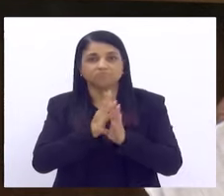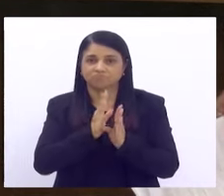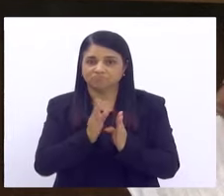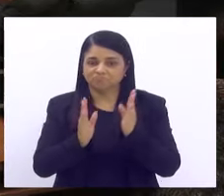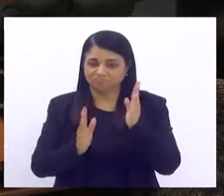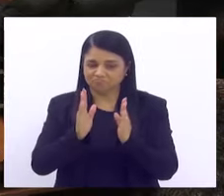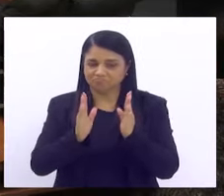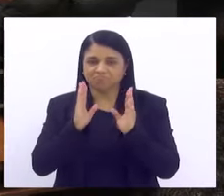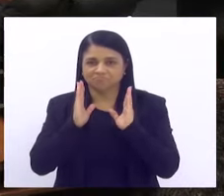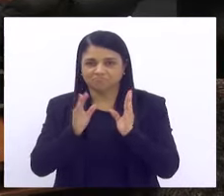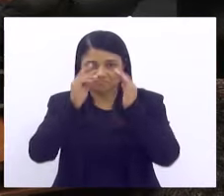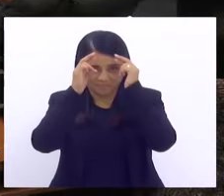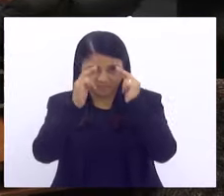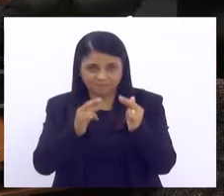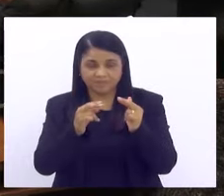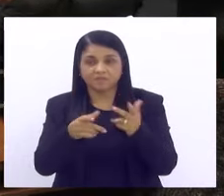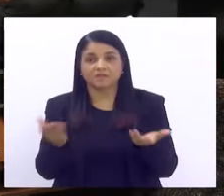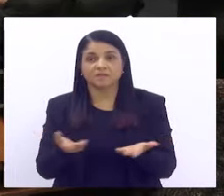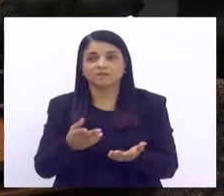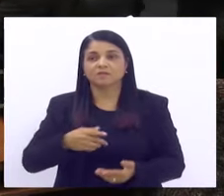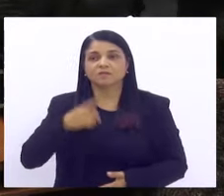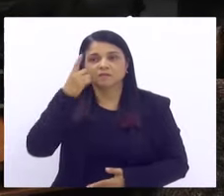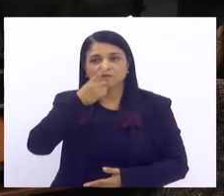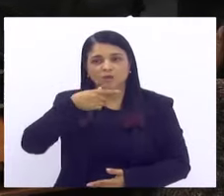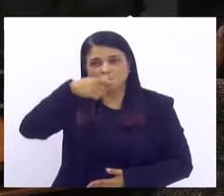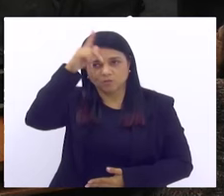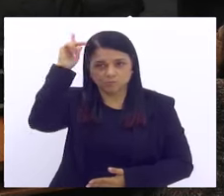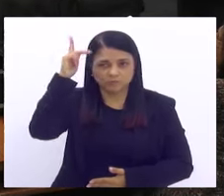tempo. Deputado Luiz Paulo.